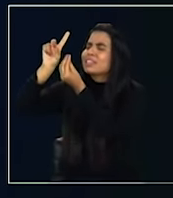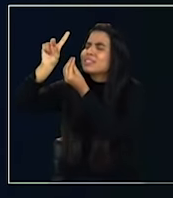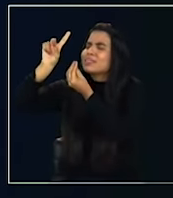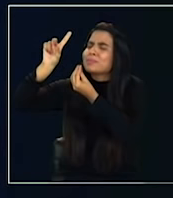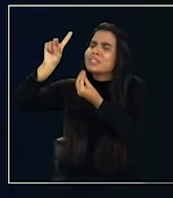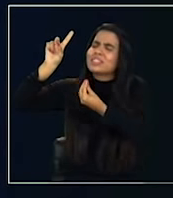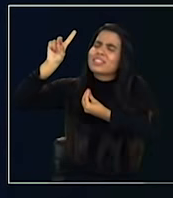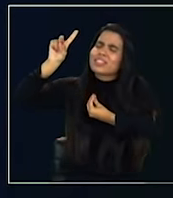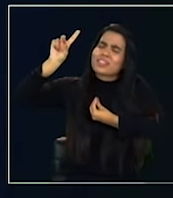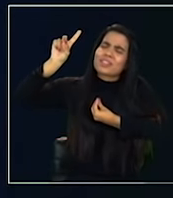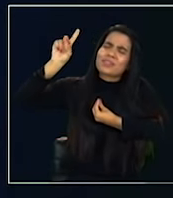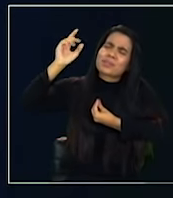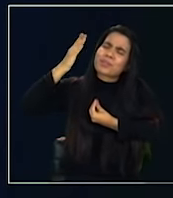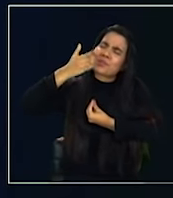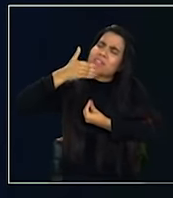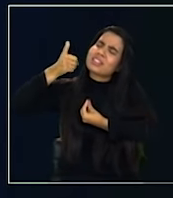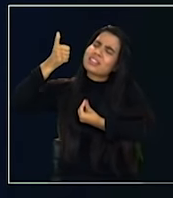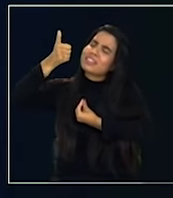podes me